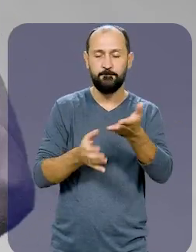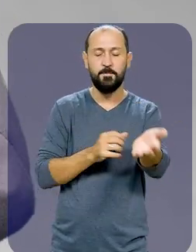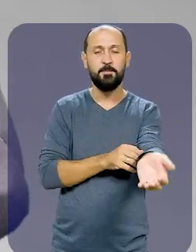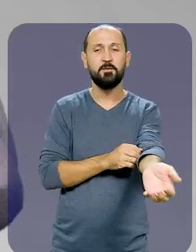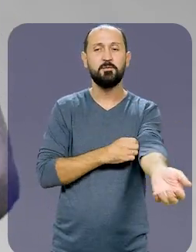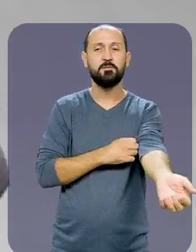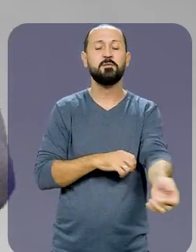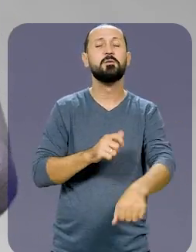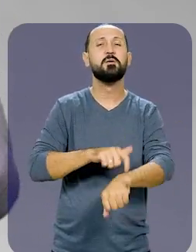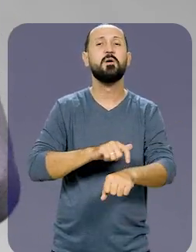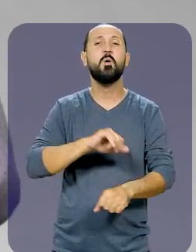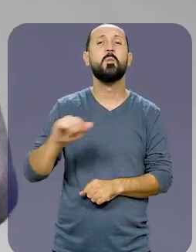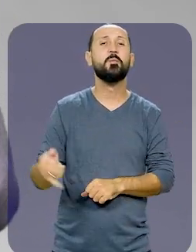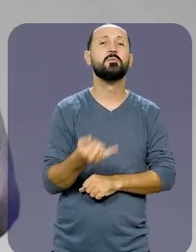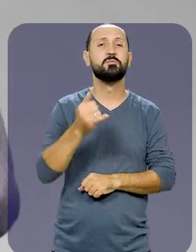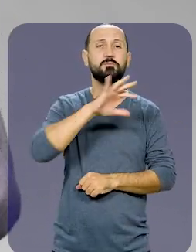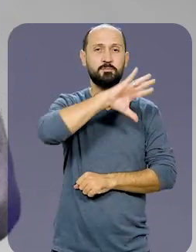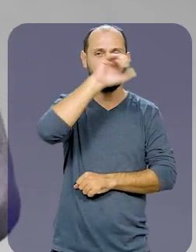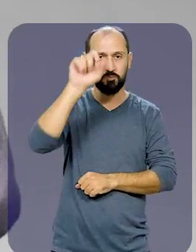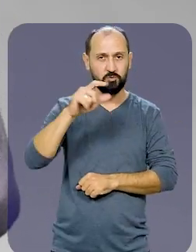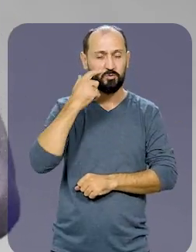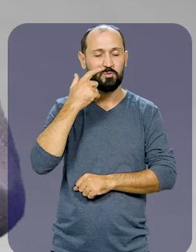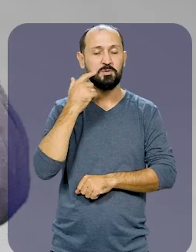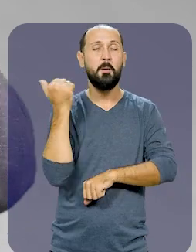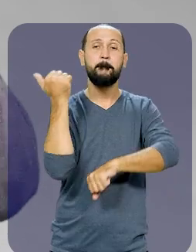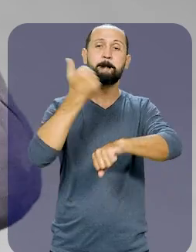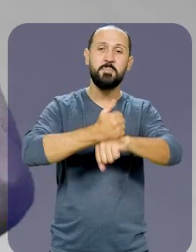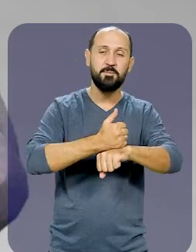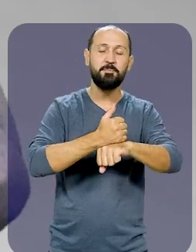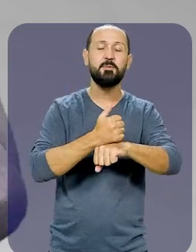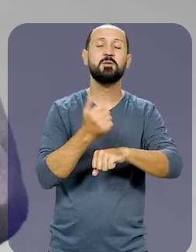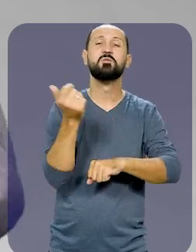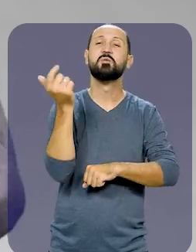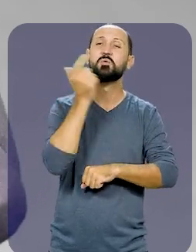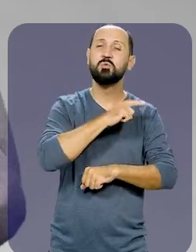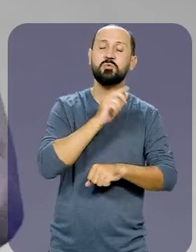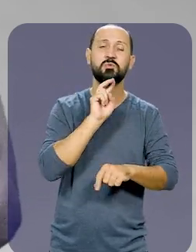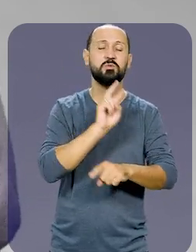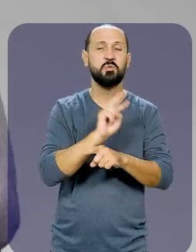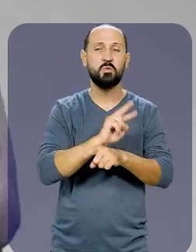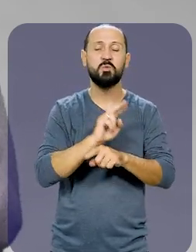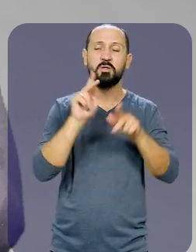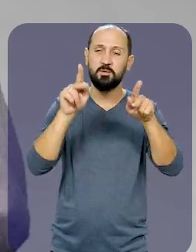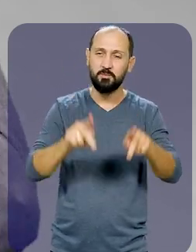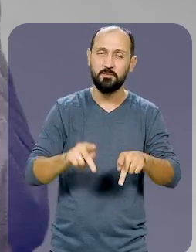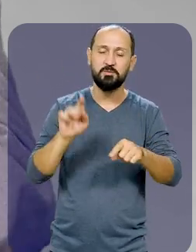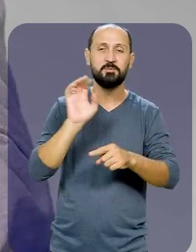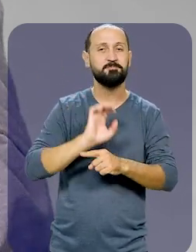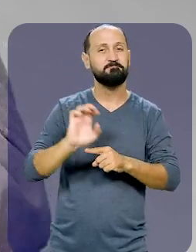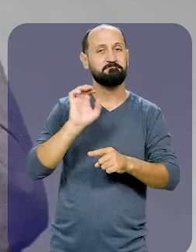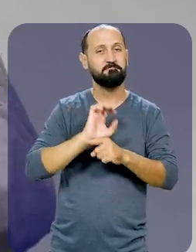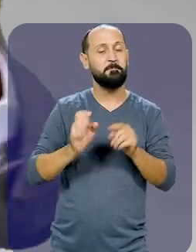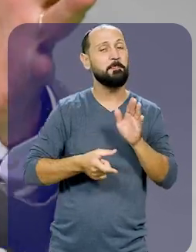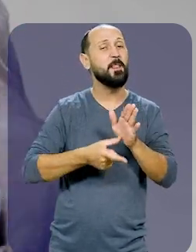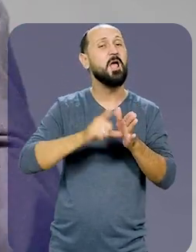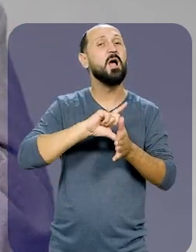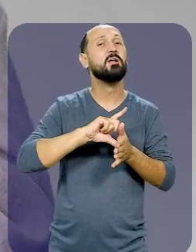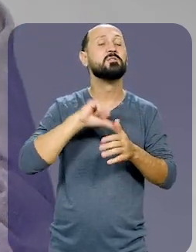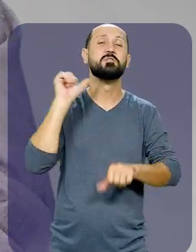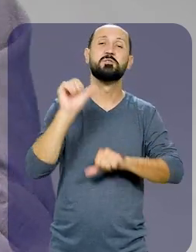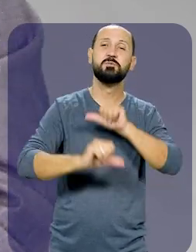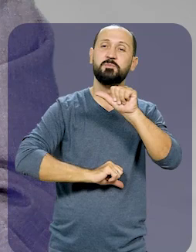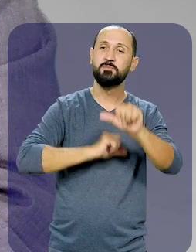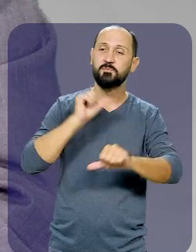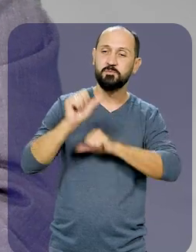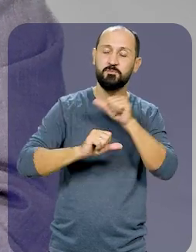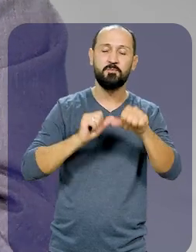a oportunidade do Mato Grosso do Sul sair à frente para que a gente possa cuidar da população do nosso estado antes que vire uma